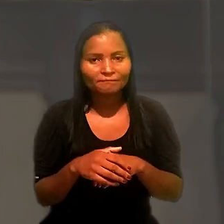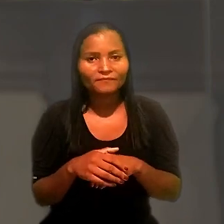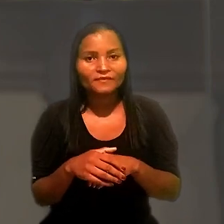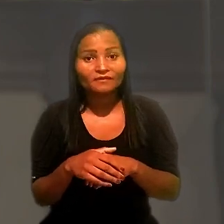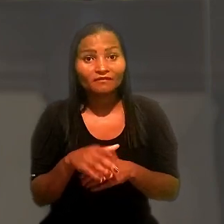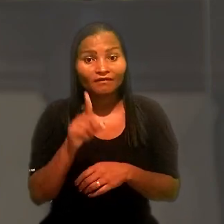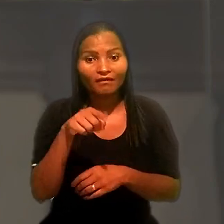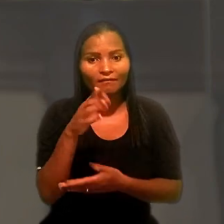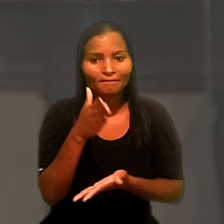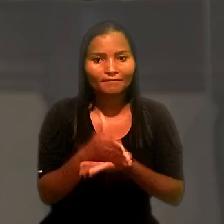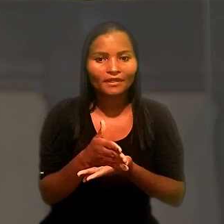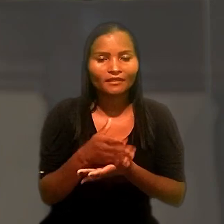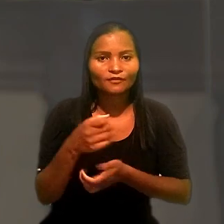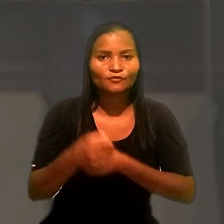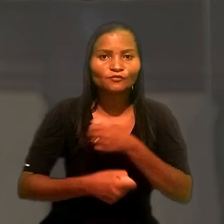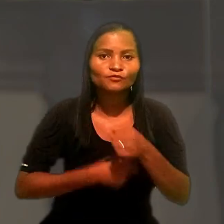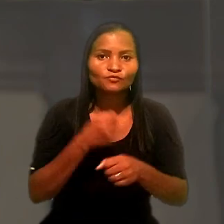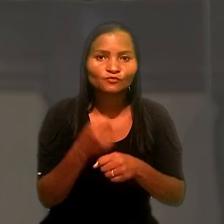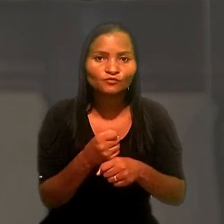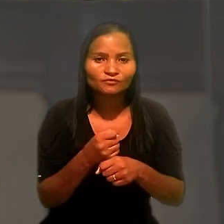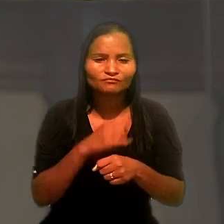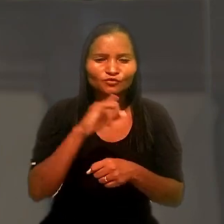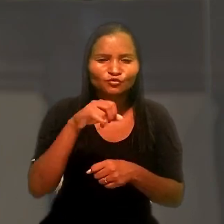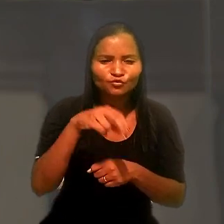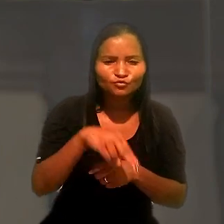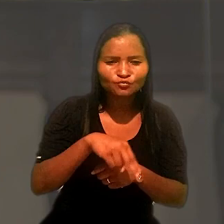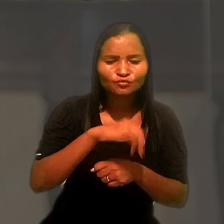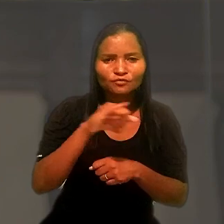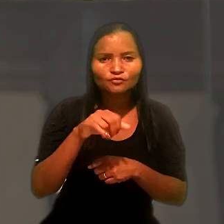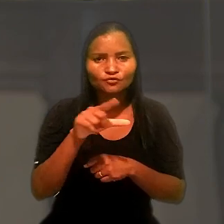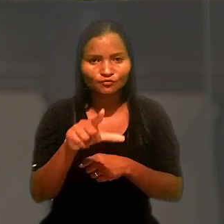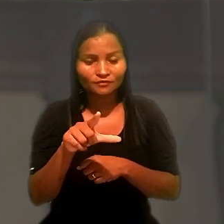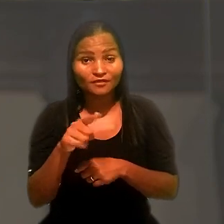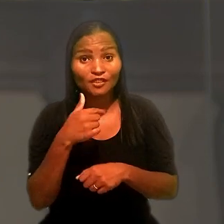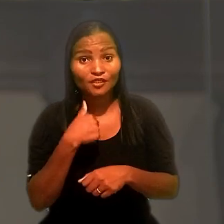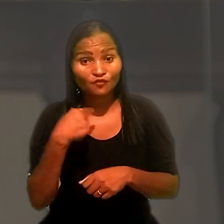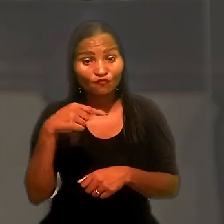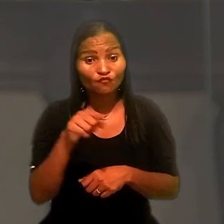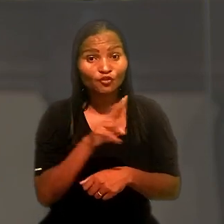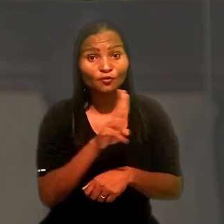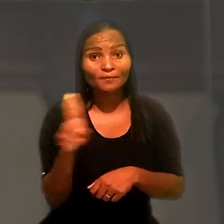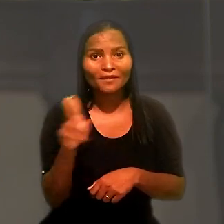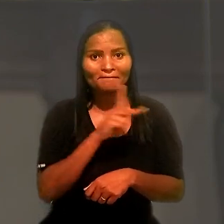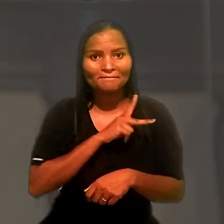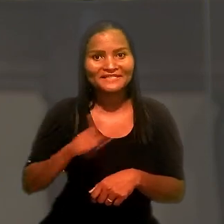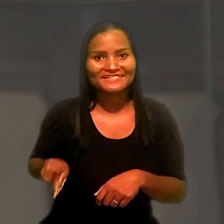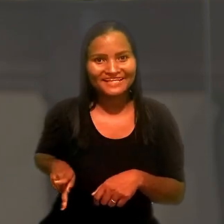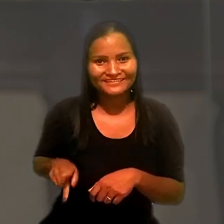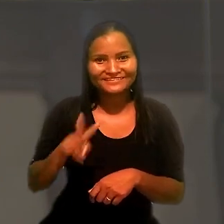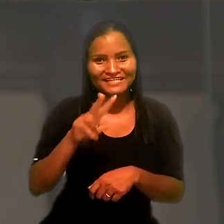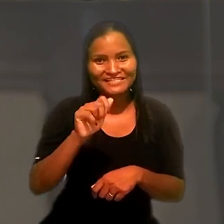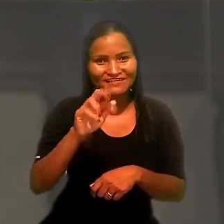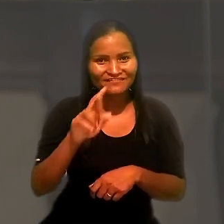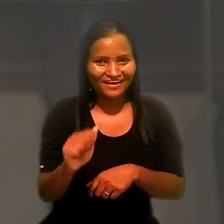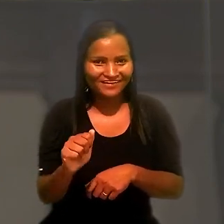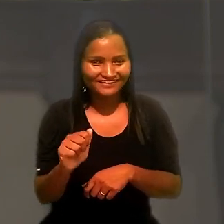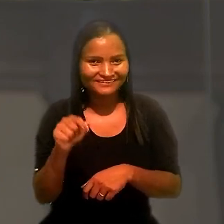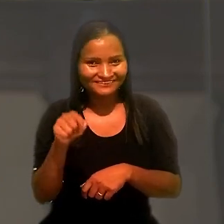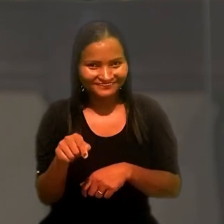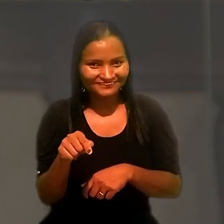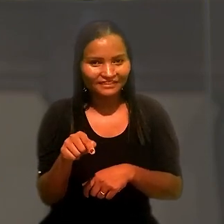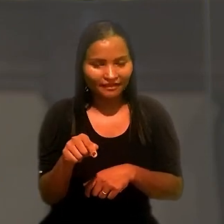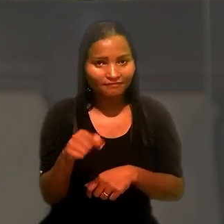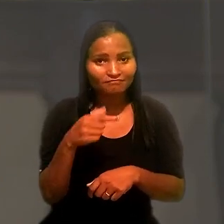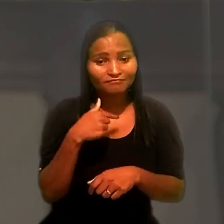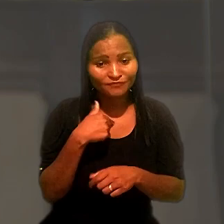e já no meio do ano, em junho, julho, eu fui nomeado presidente dessa vara. Eu comecei como